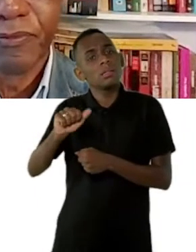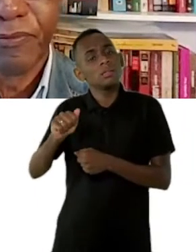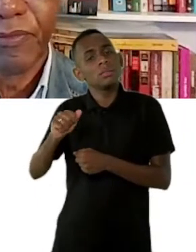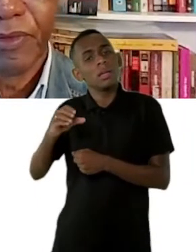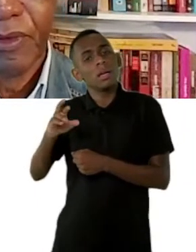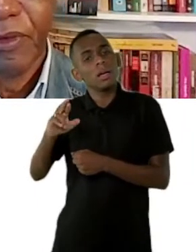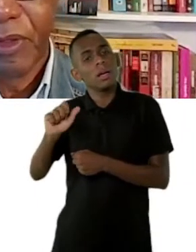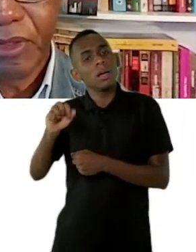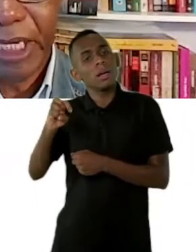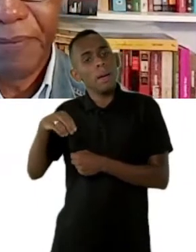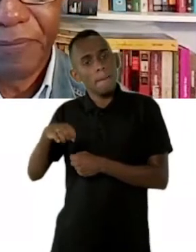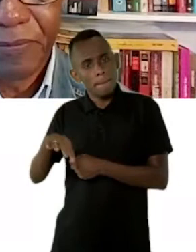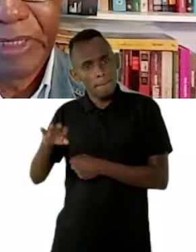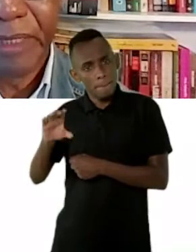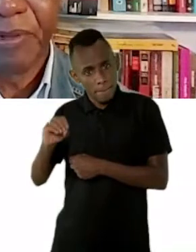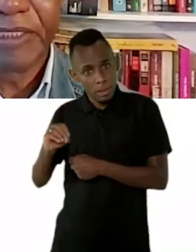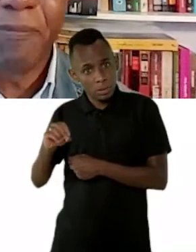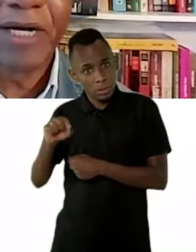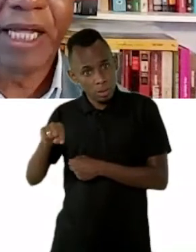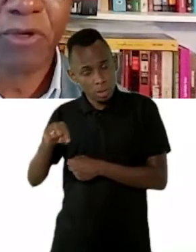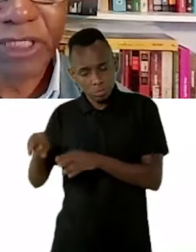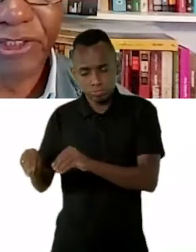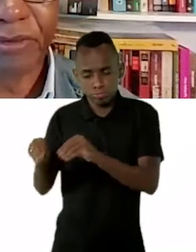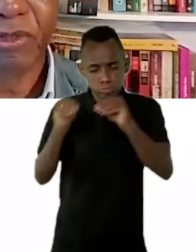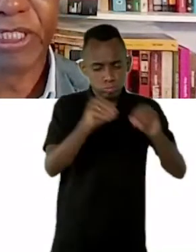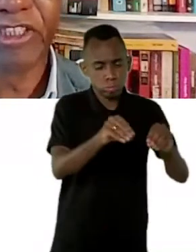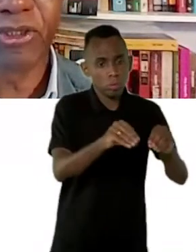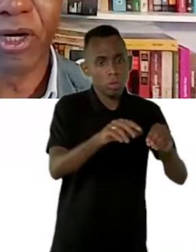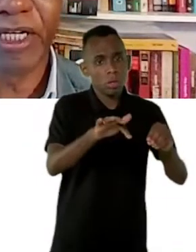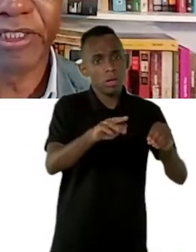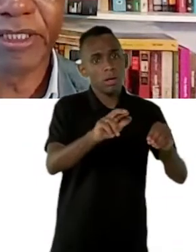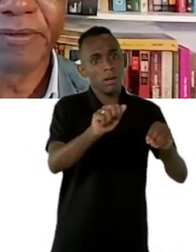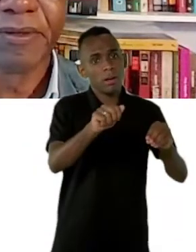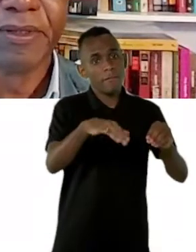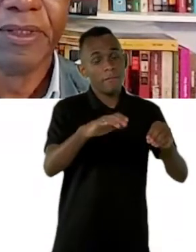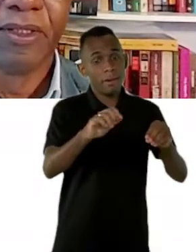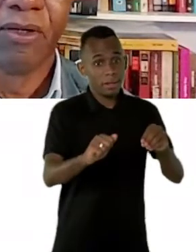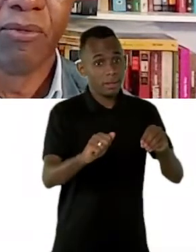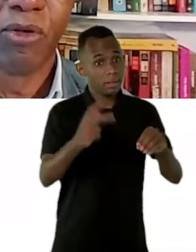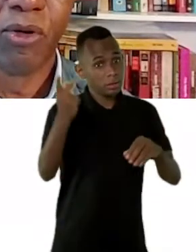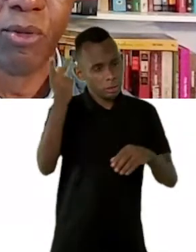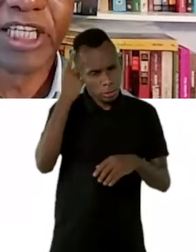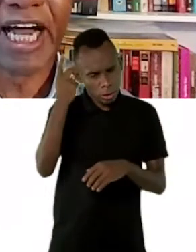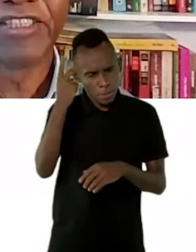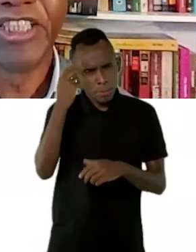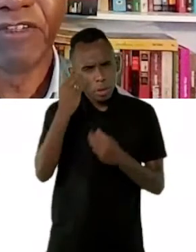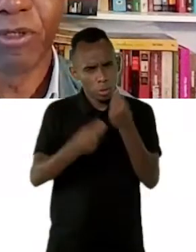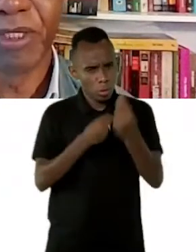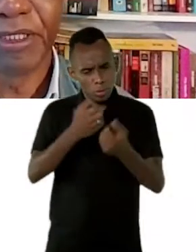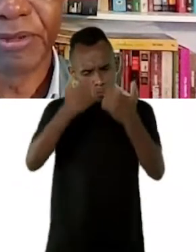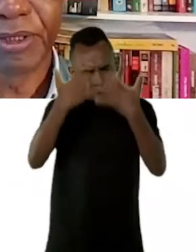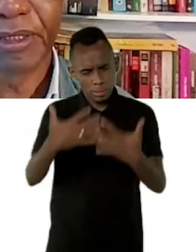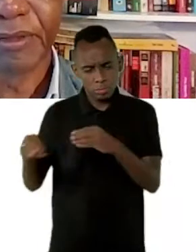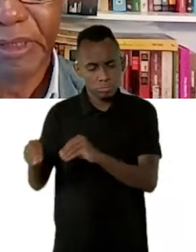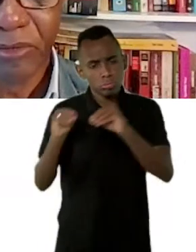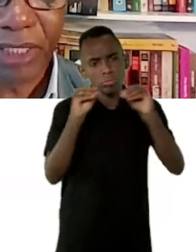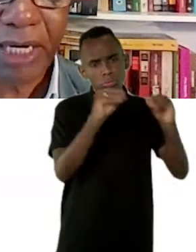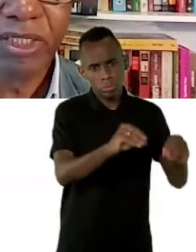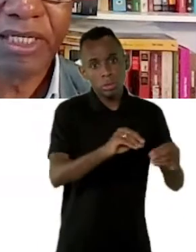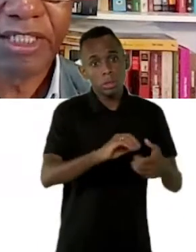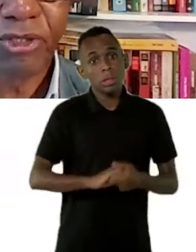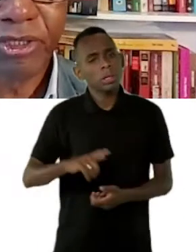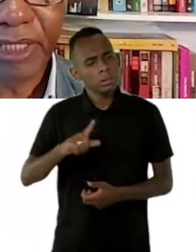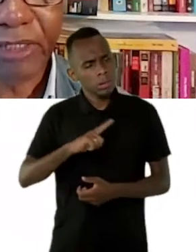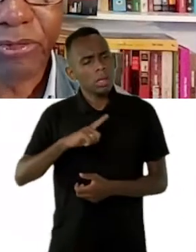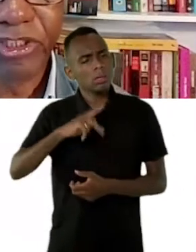Franca? Ok. Até porque tem muitas histórias, né? Ou muitas narrativas sobre isso, né?